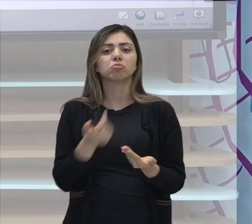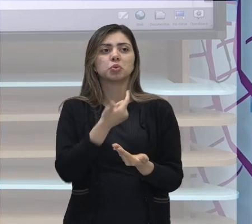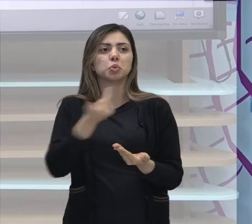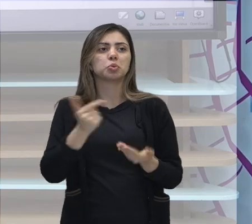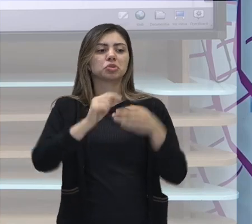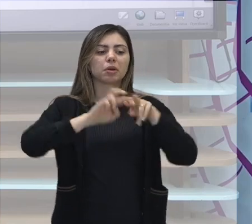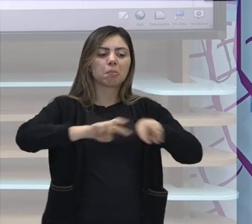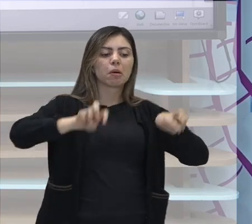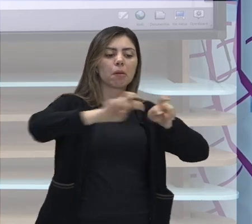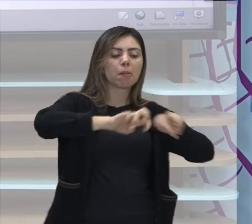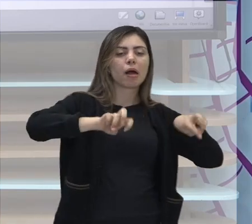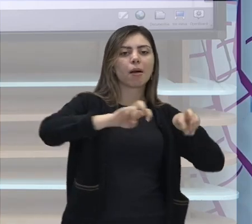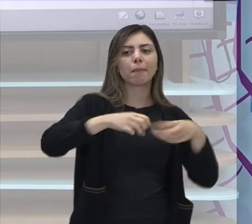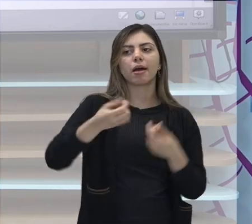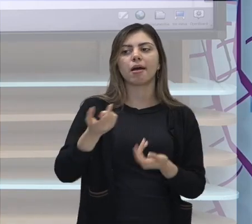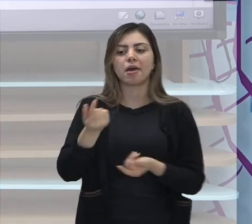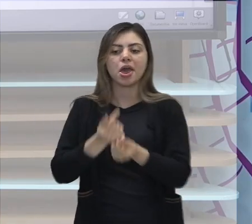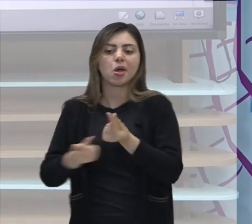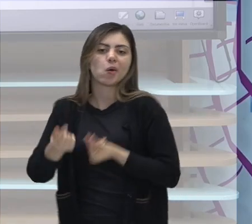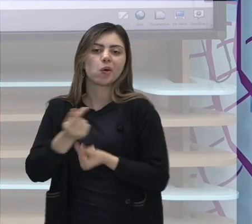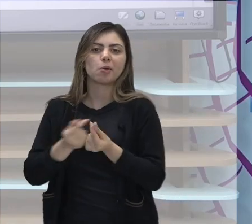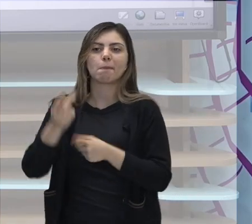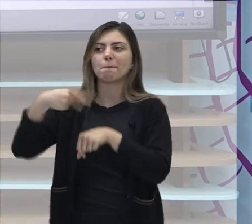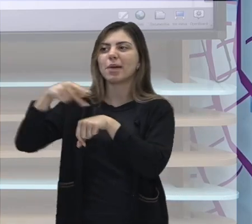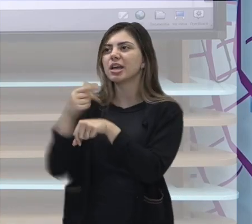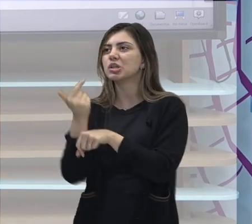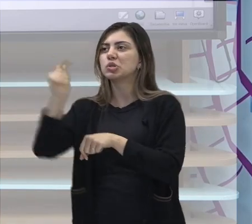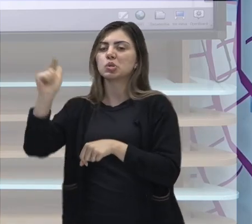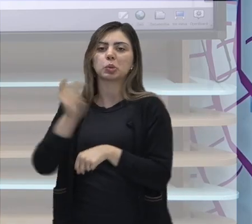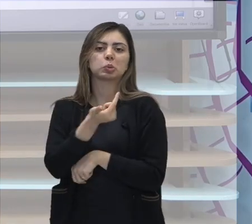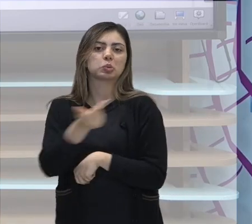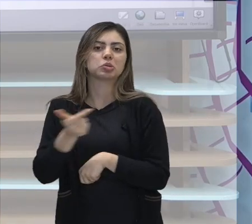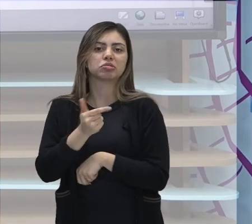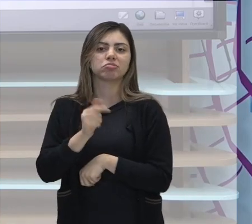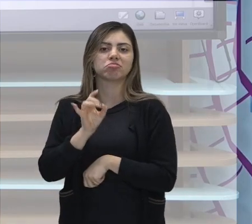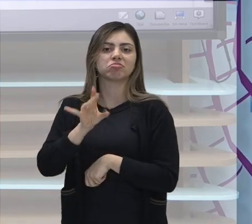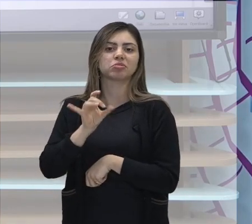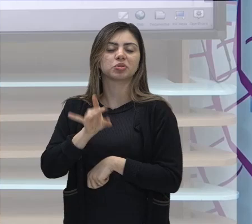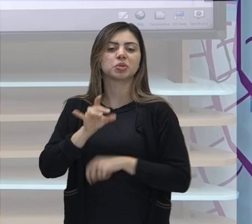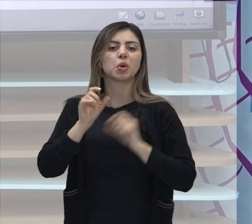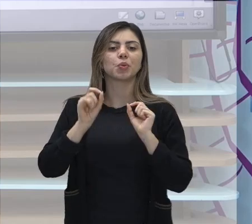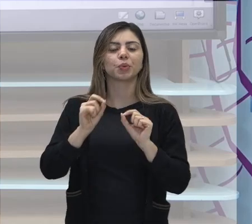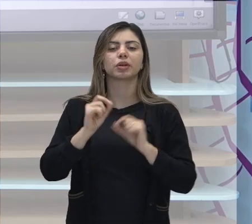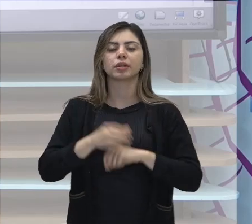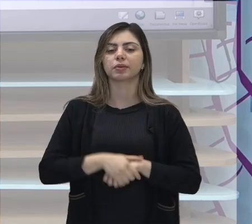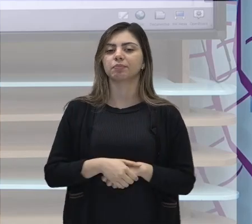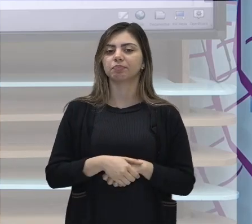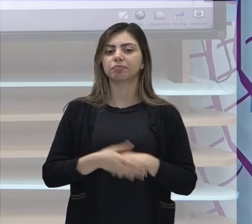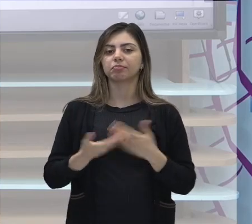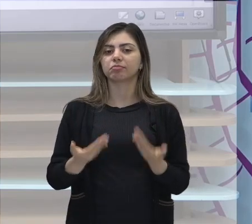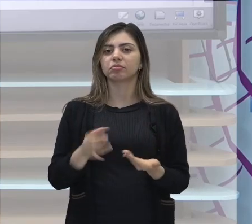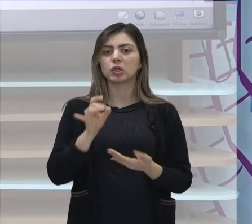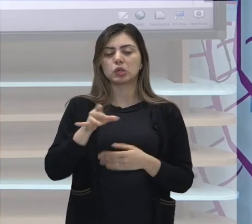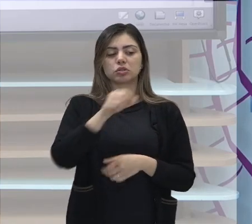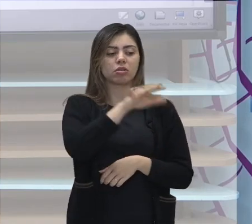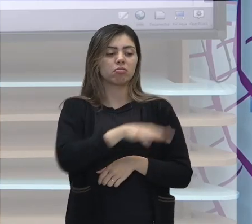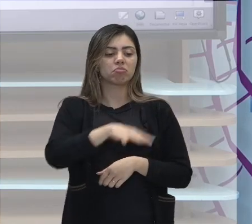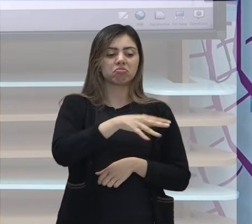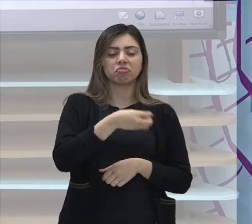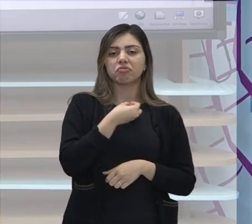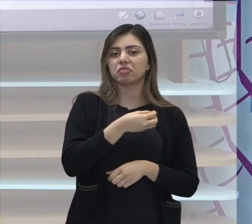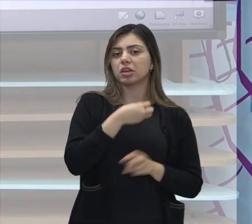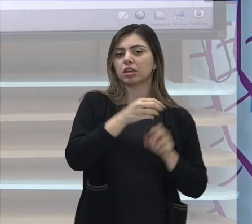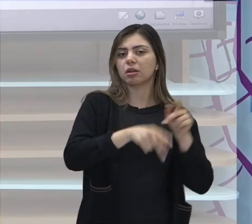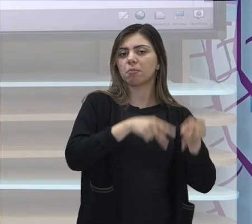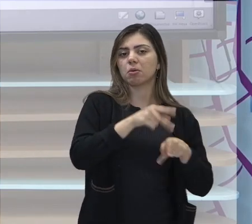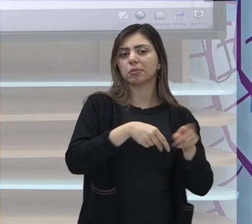explorado economicamente por nenhuma nação, a não ser, né, aqueles que aqui viviam, que